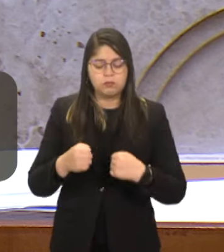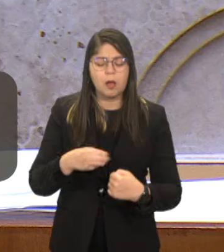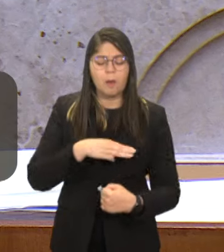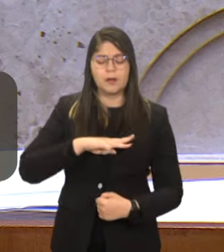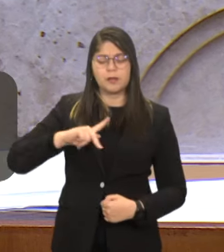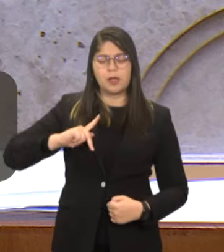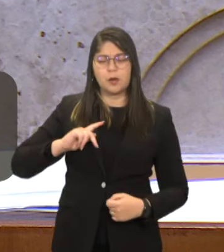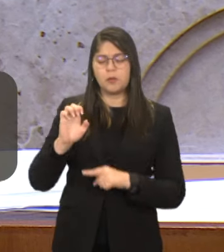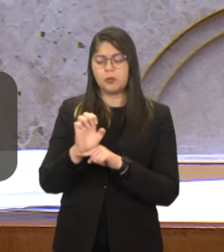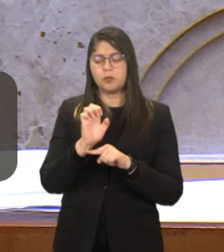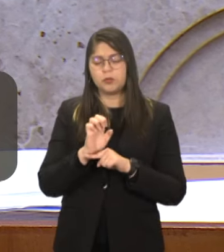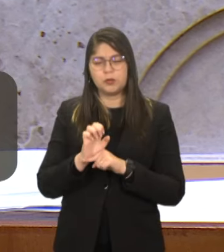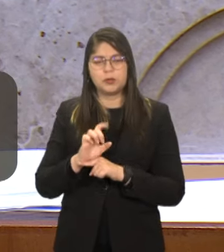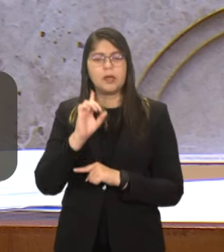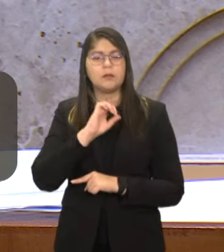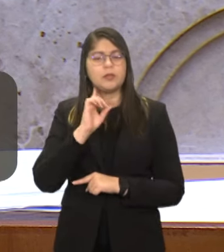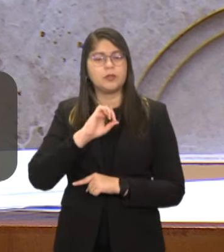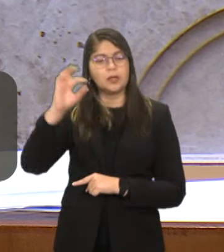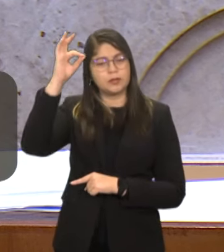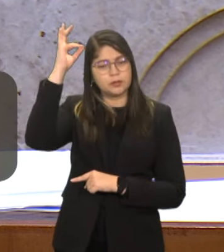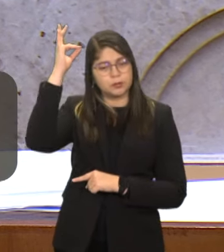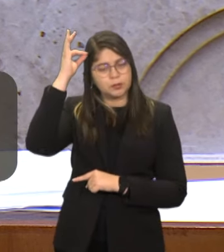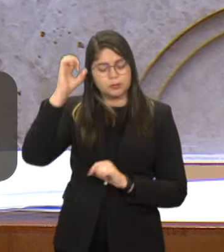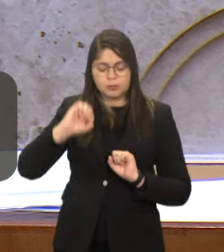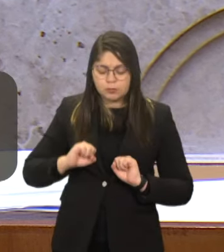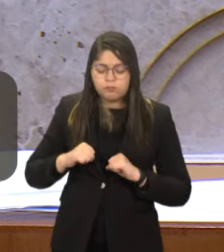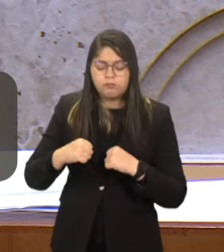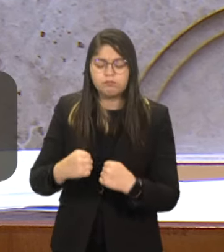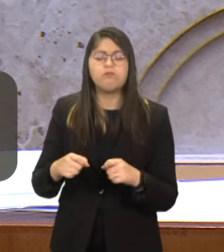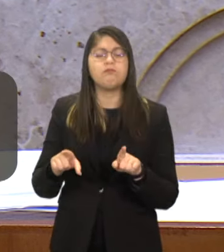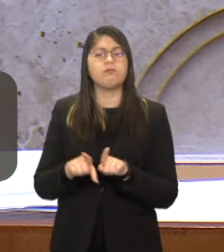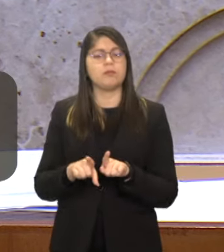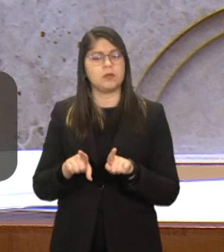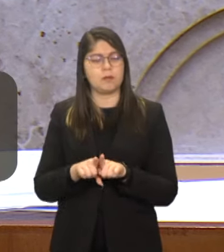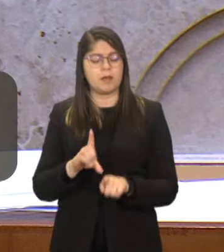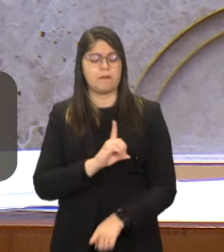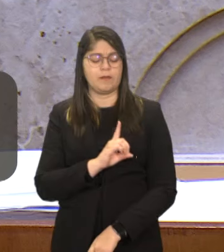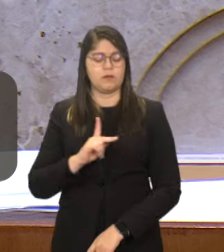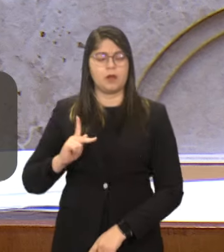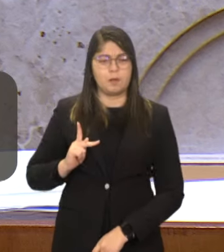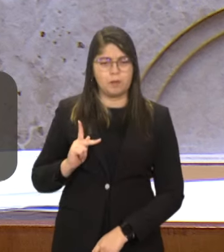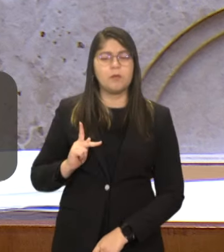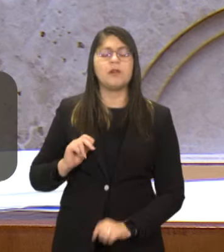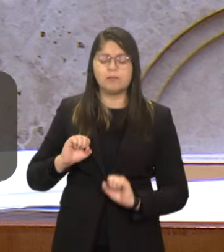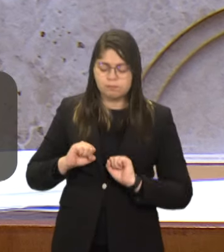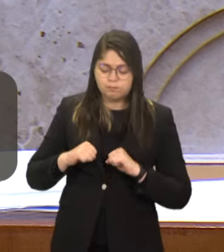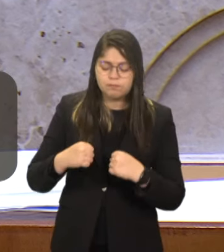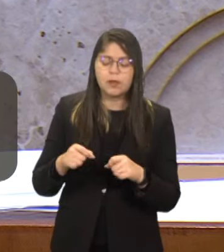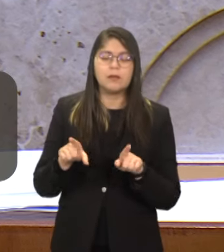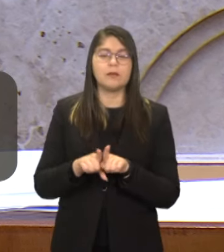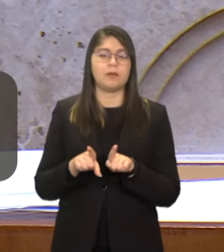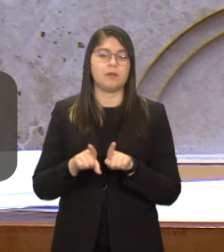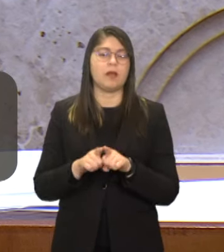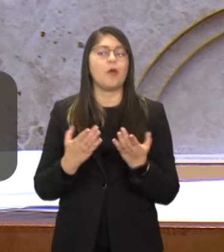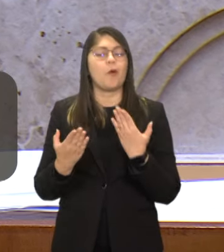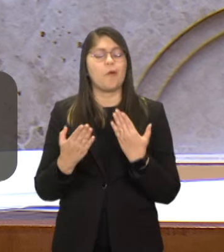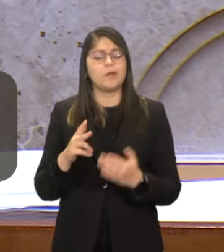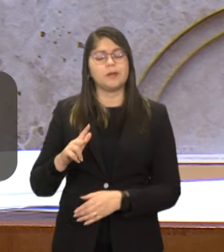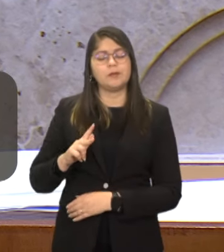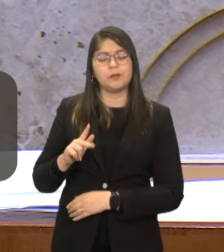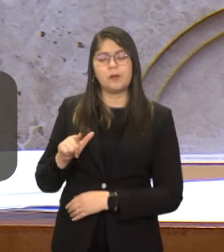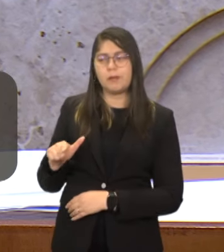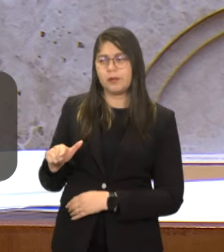Estados do Espírito Santo e de Minas Gerais se empenharam, as defensorias públicas se empenharam. Conversei pessoalmente com os